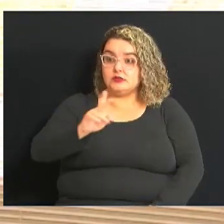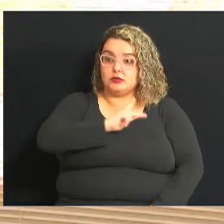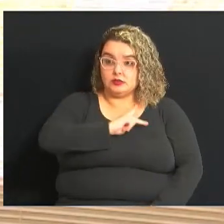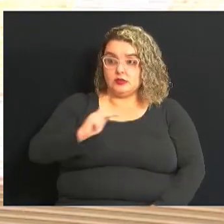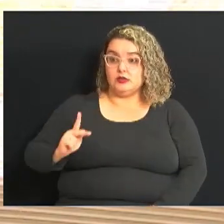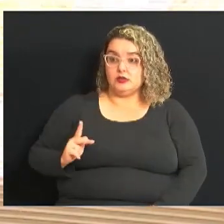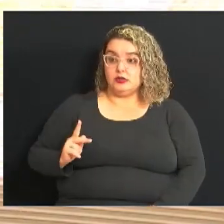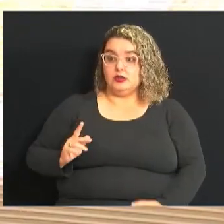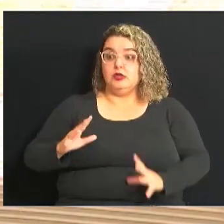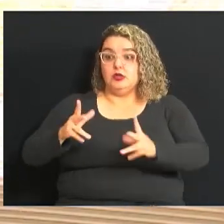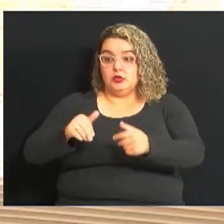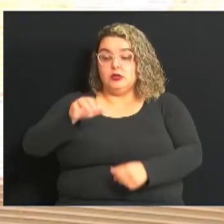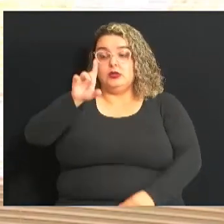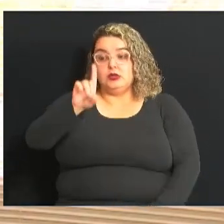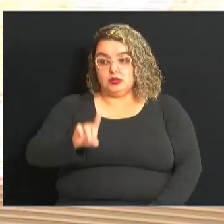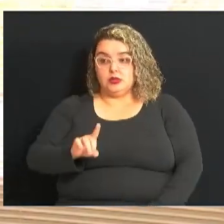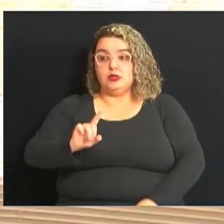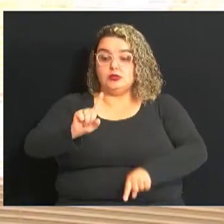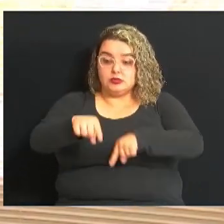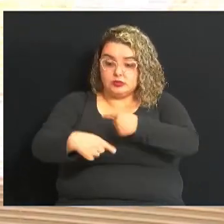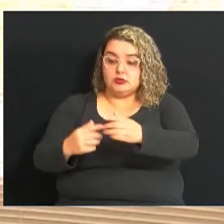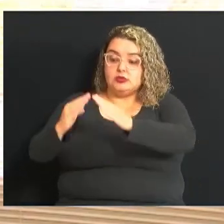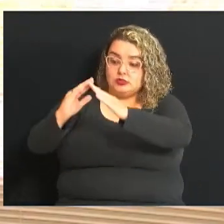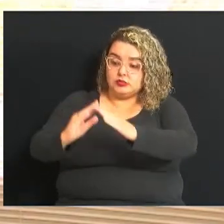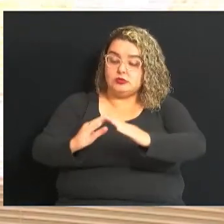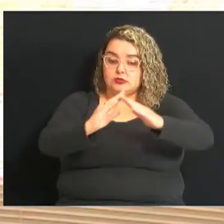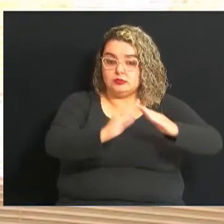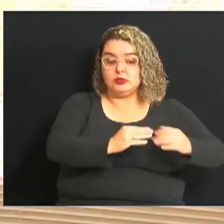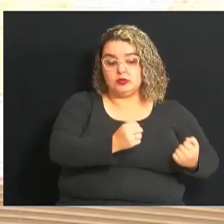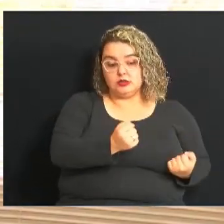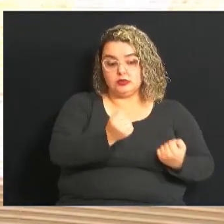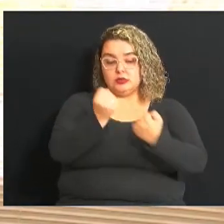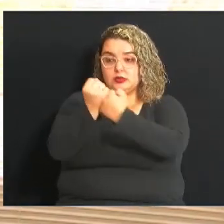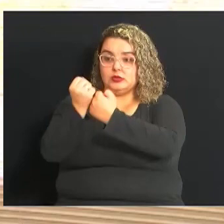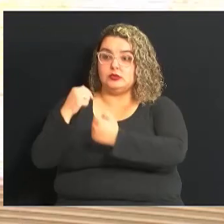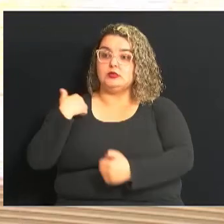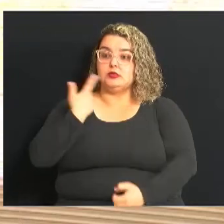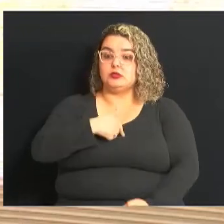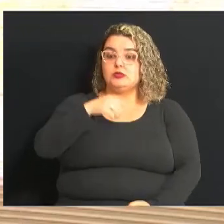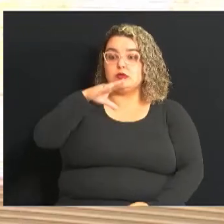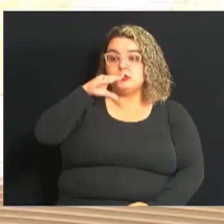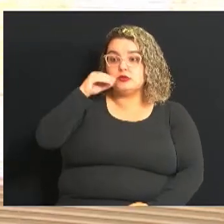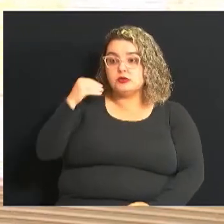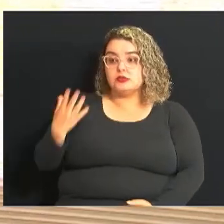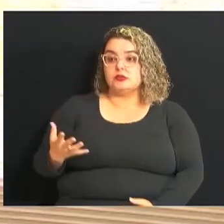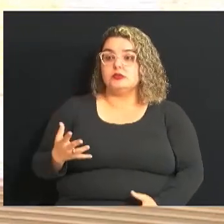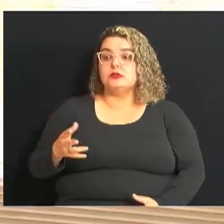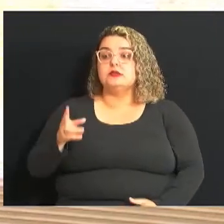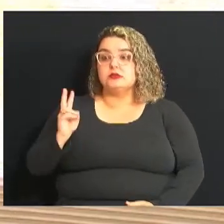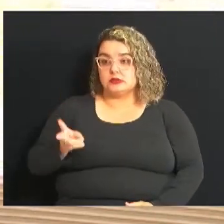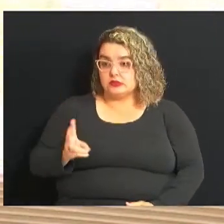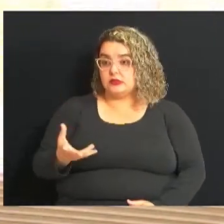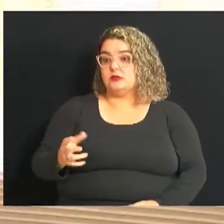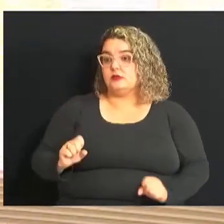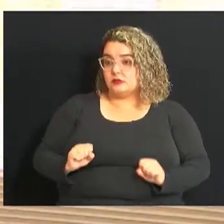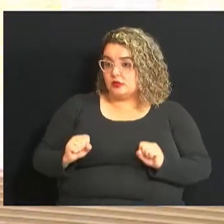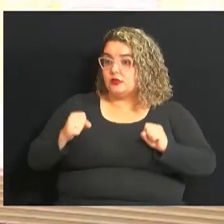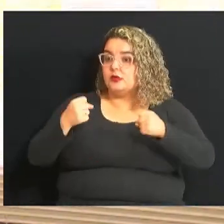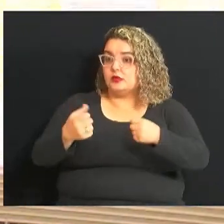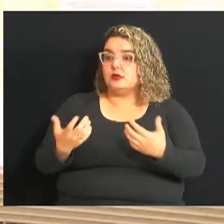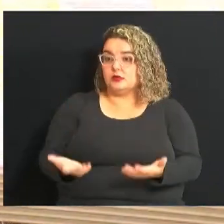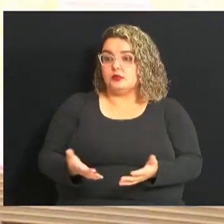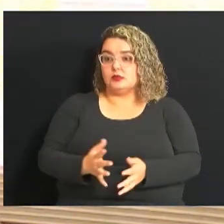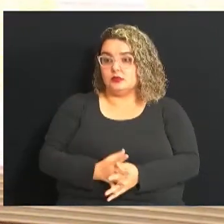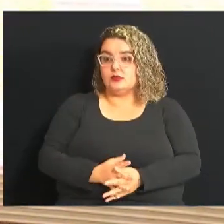demais diretores, dos demais moradores que apoiaram, dos nossos funcionários. A todo momento lutaram por isso,